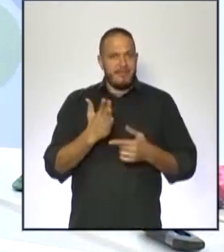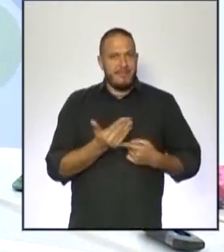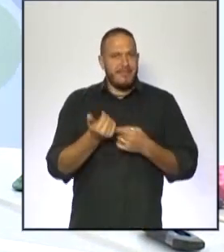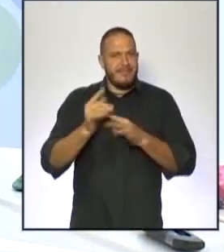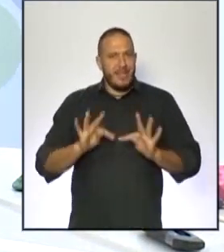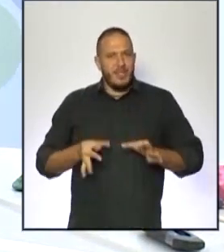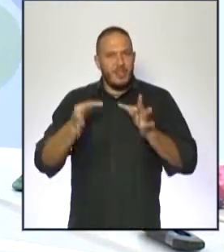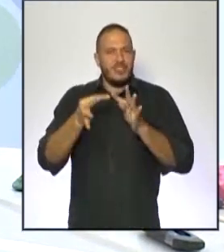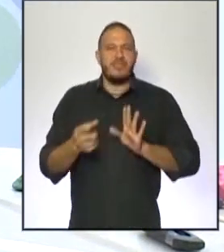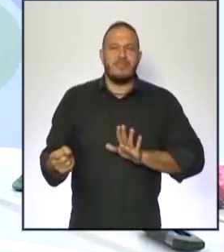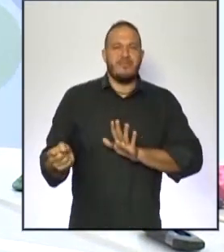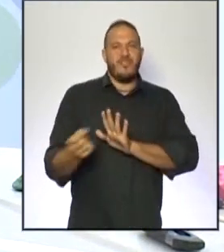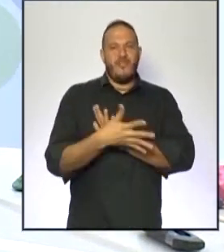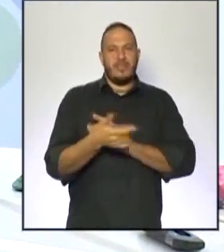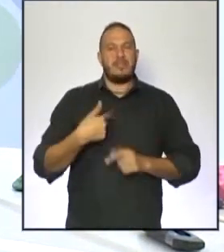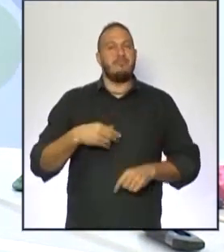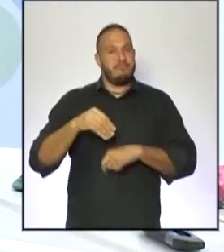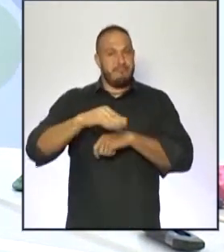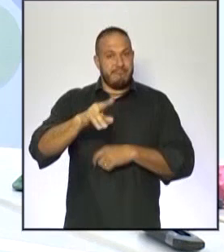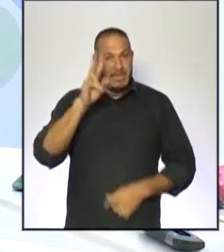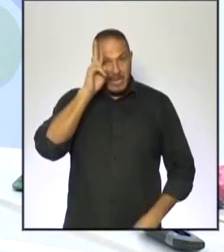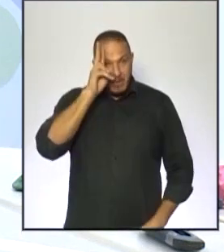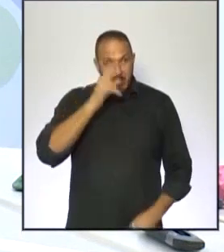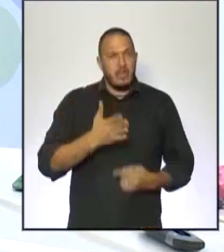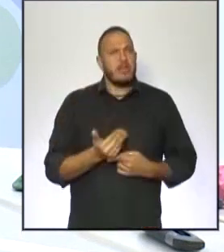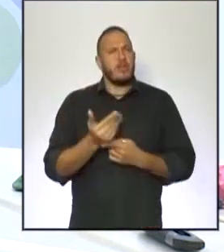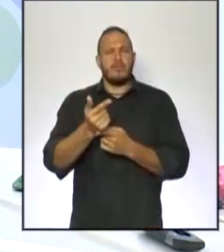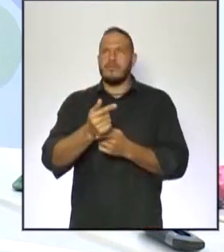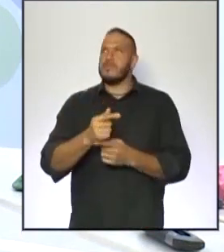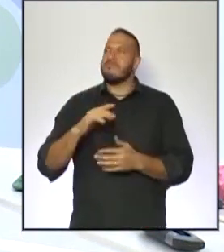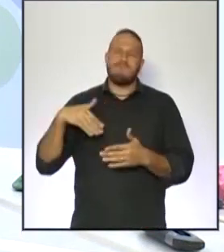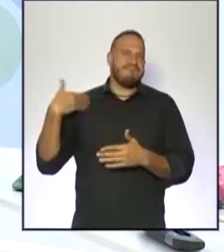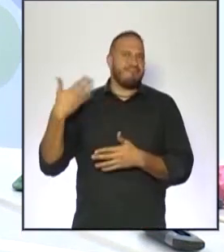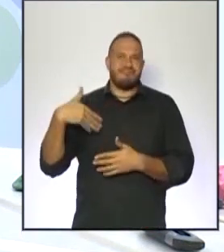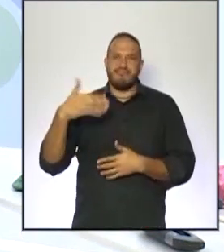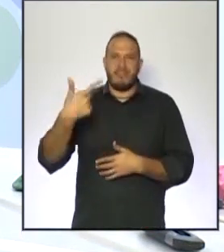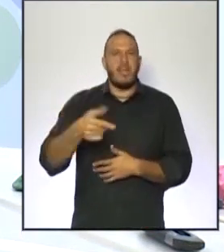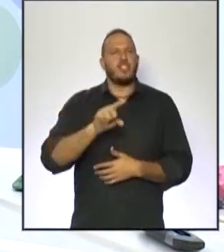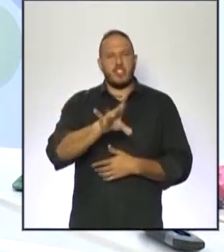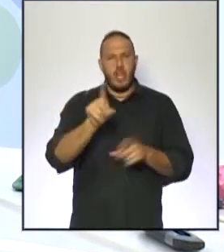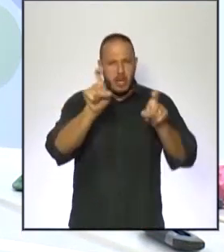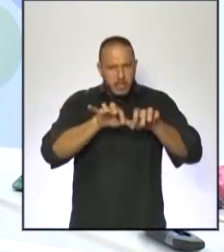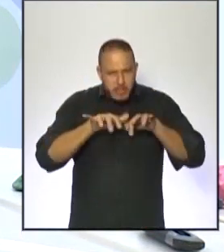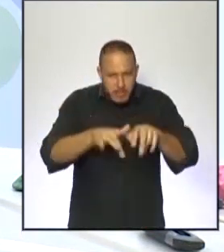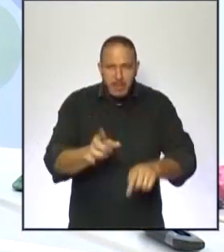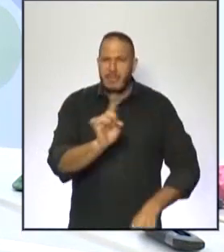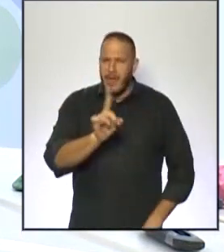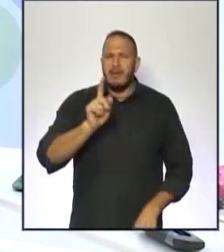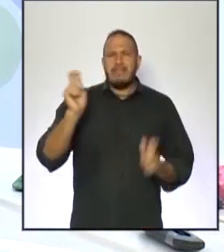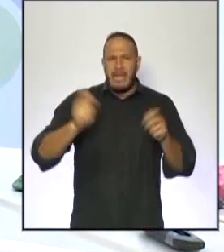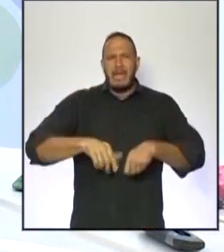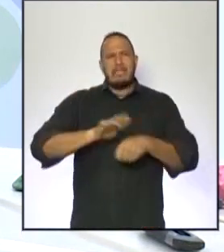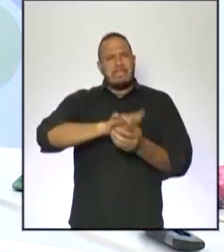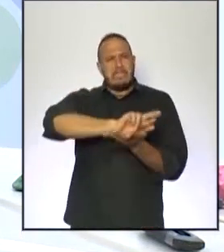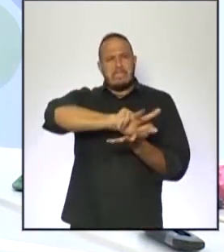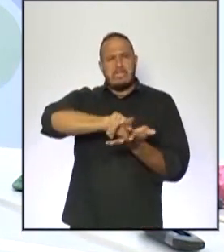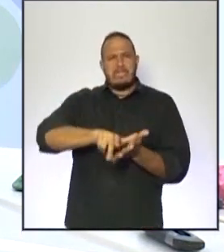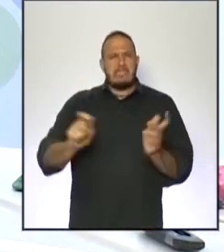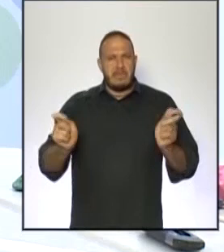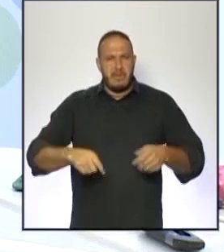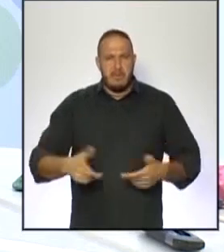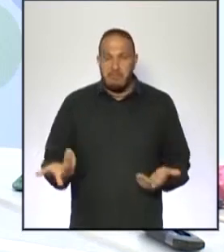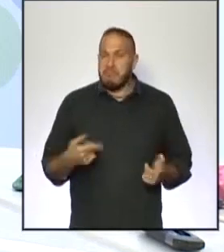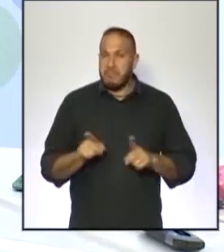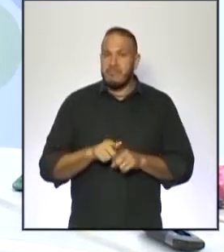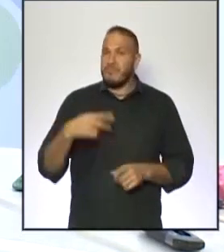e inovação. Lembrando que tecnologia ela vai muito além aí do computadores e a gente pode trabalhar de diversas maneiras.